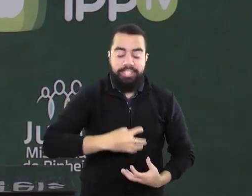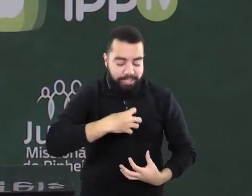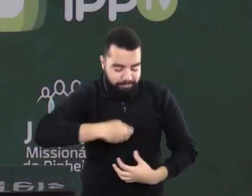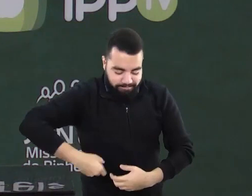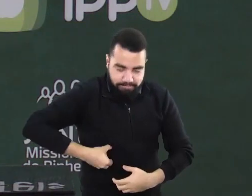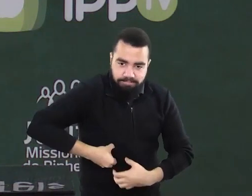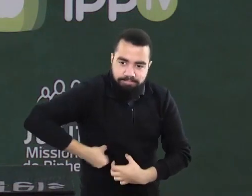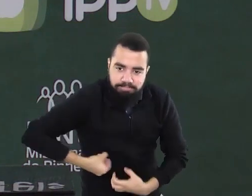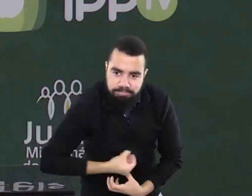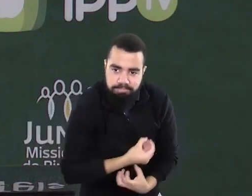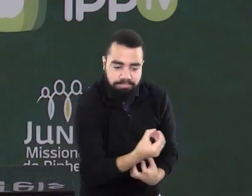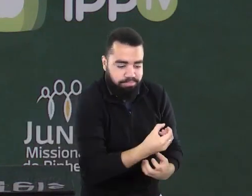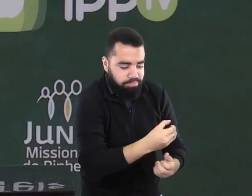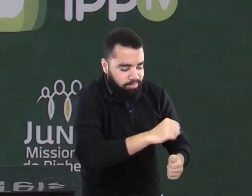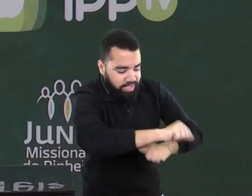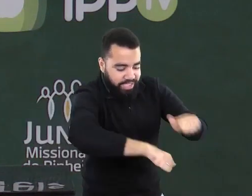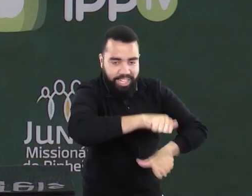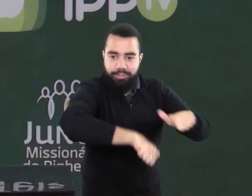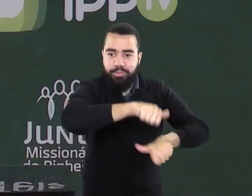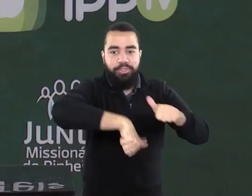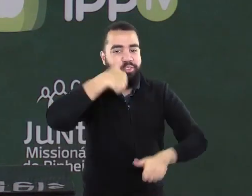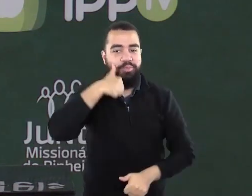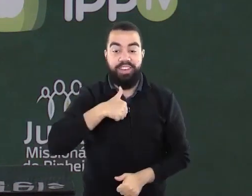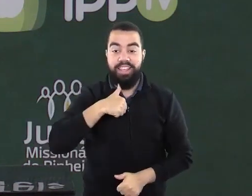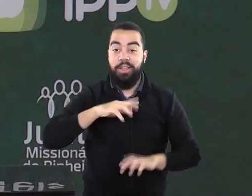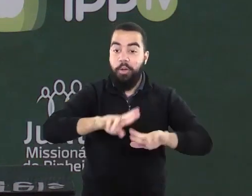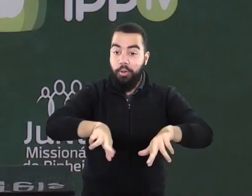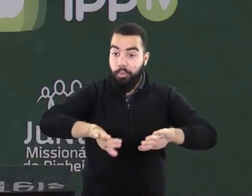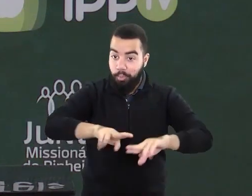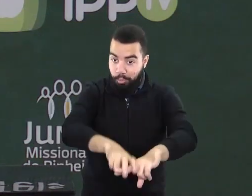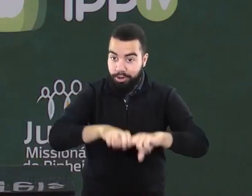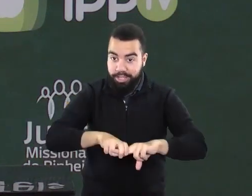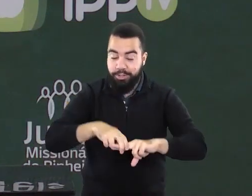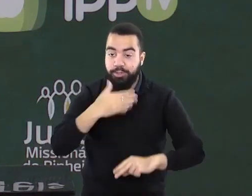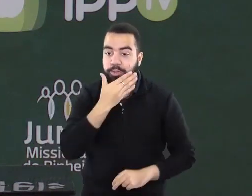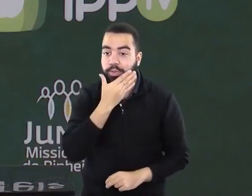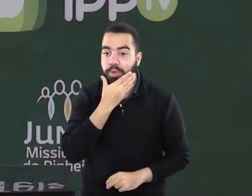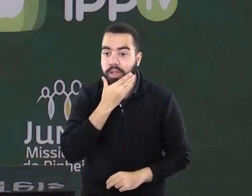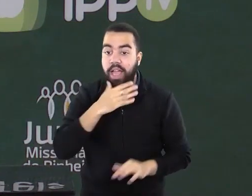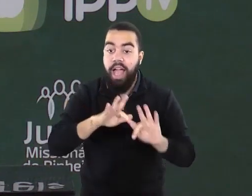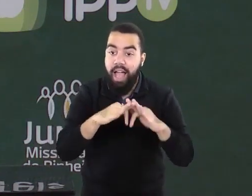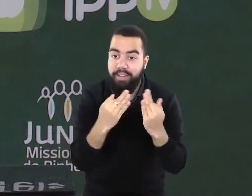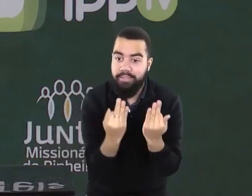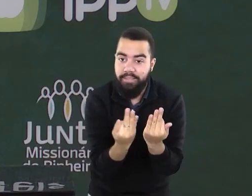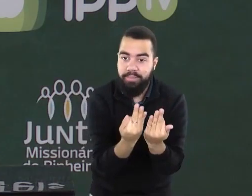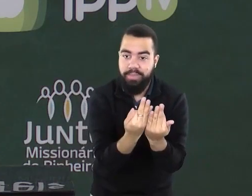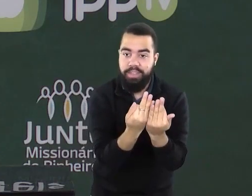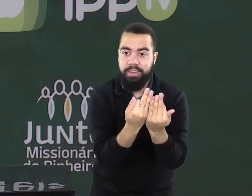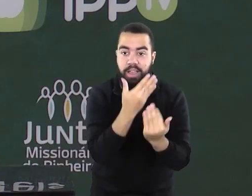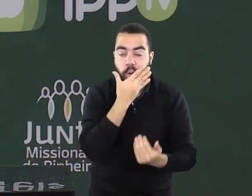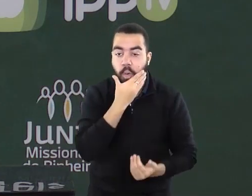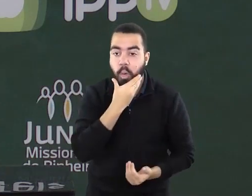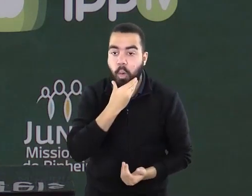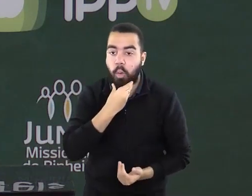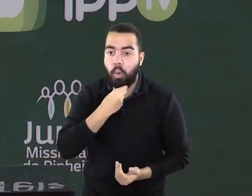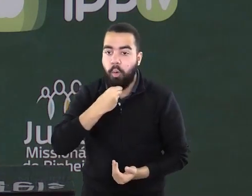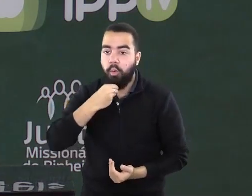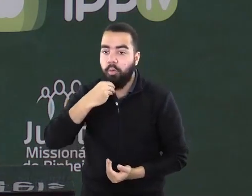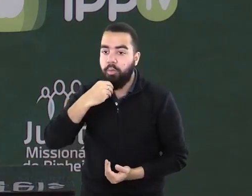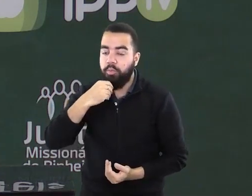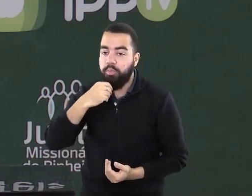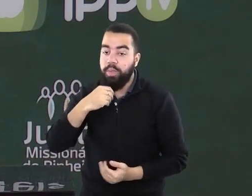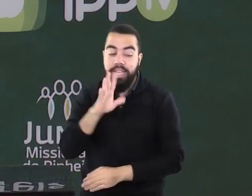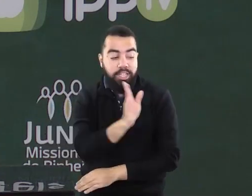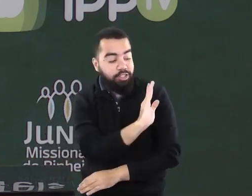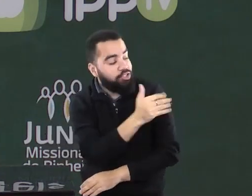mulher, tornando-se os dois uma só carne. Este é o casamento, ideia